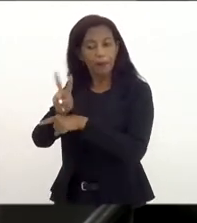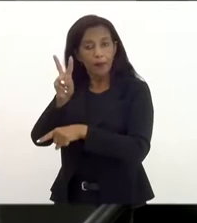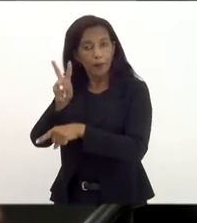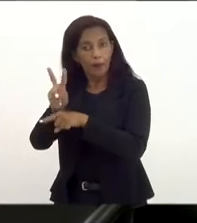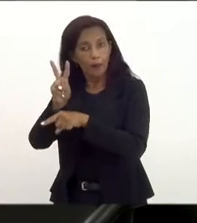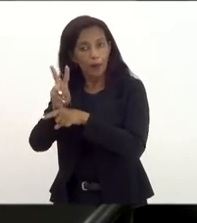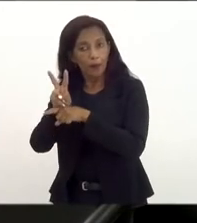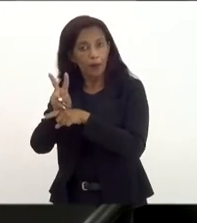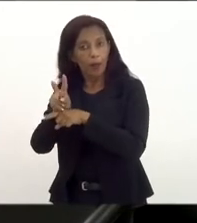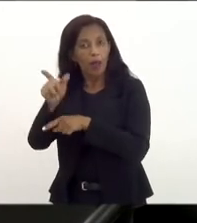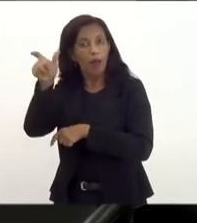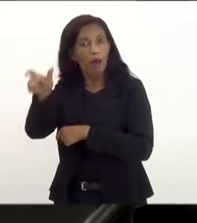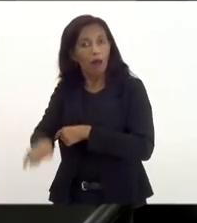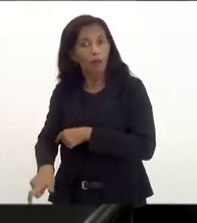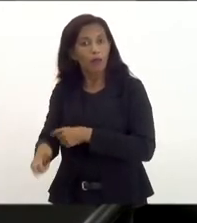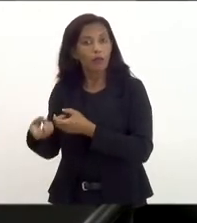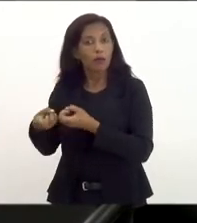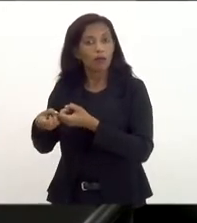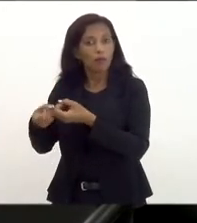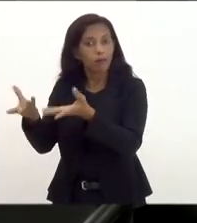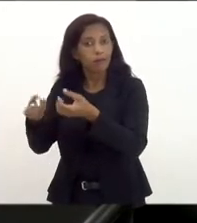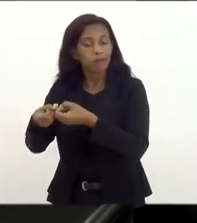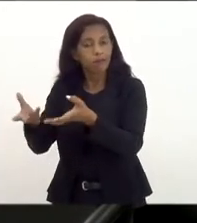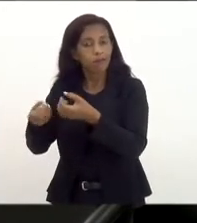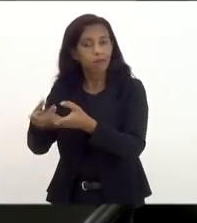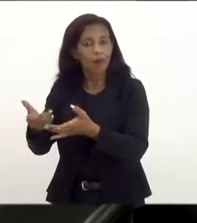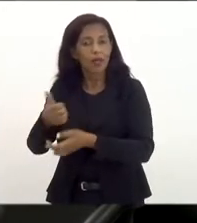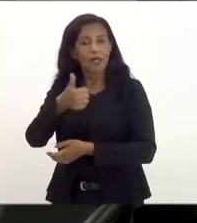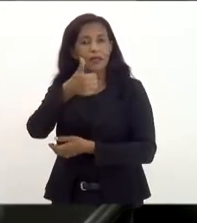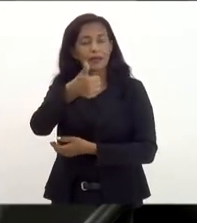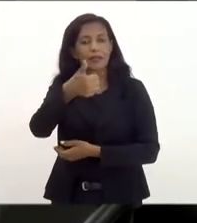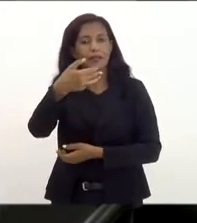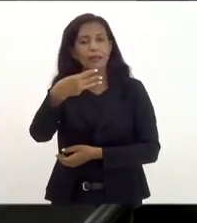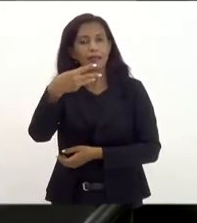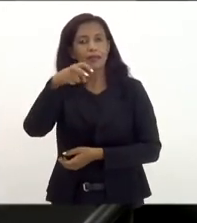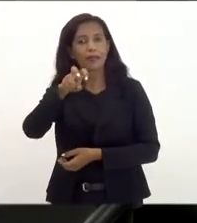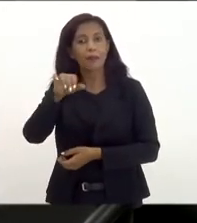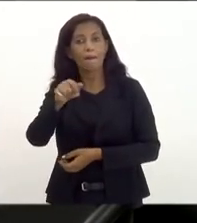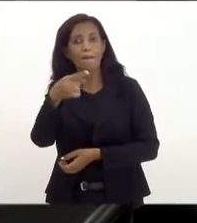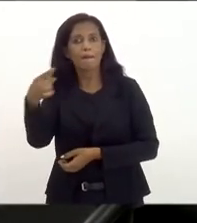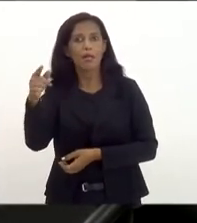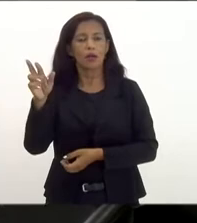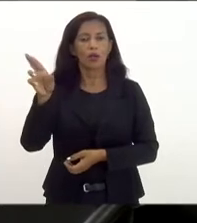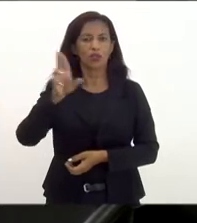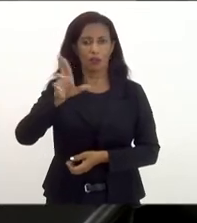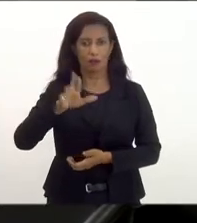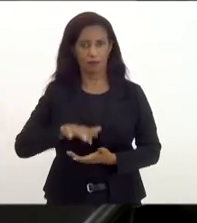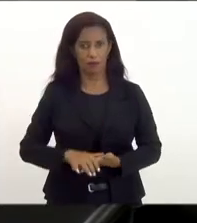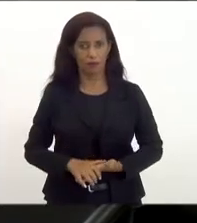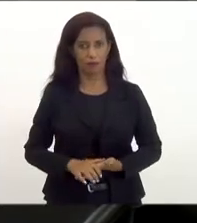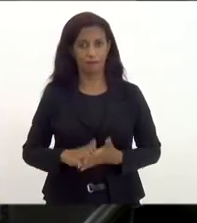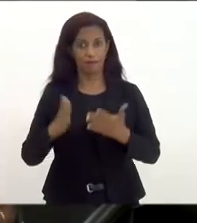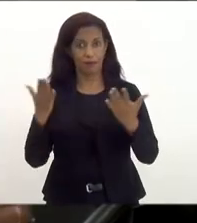o contribuinte de gastar 135 milhões de reais tão o fato é